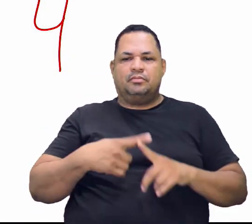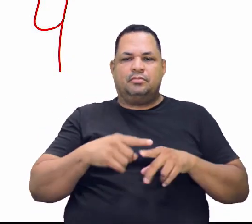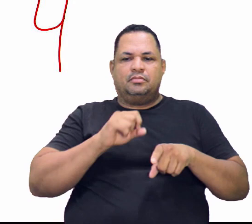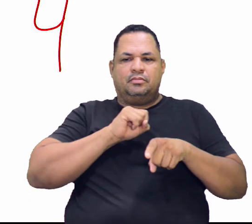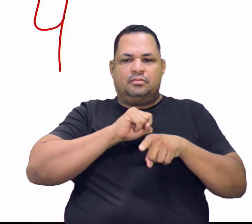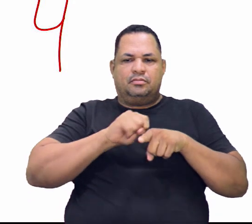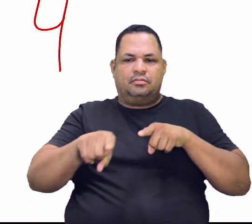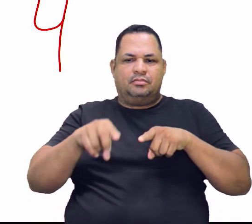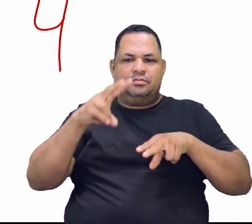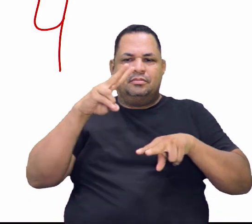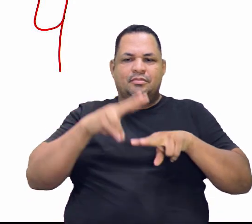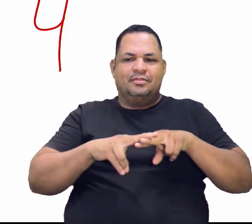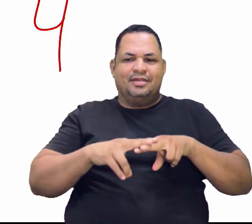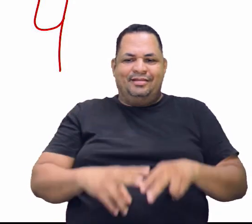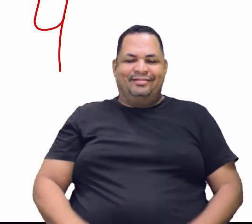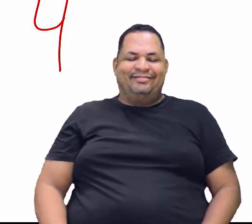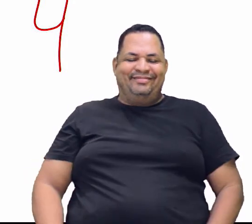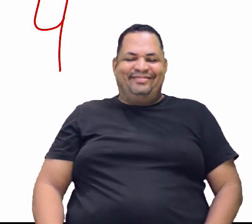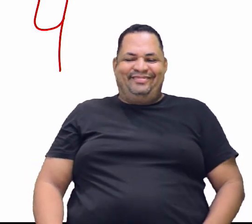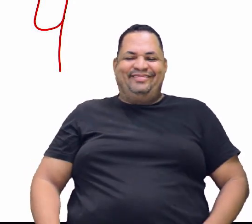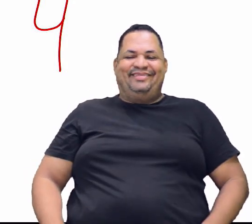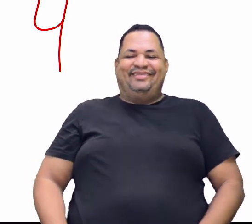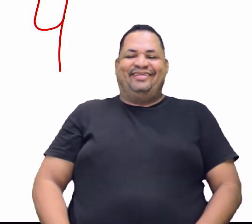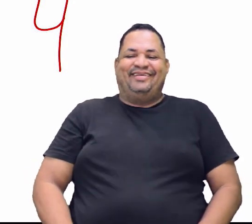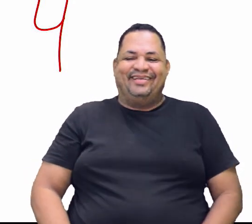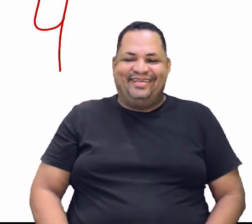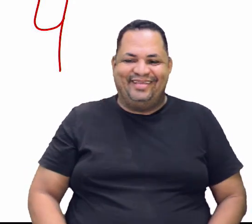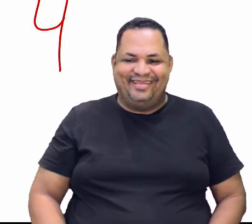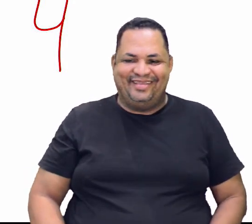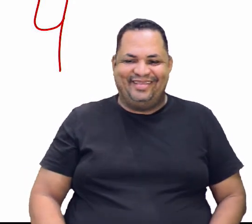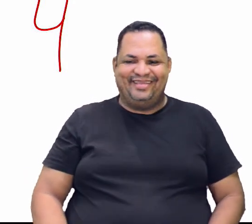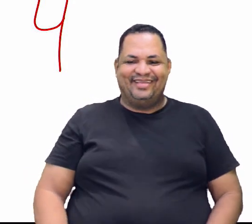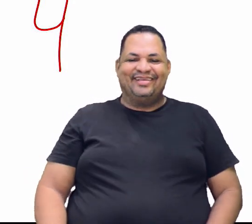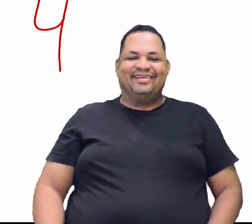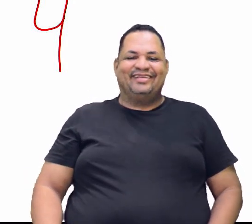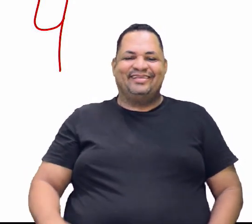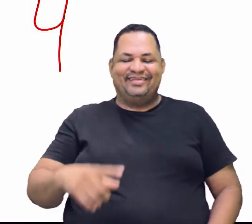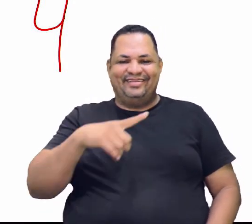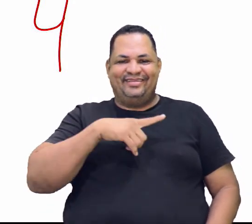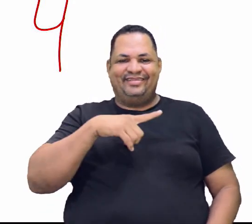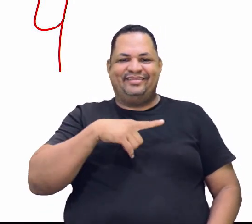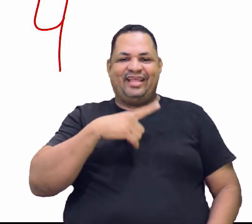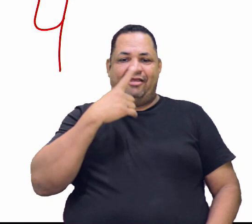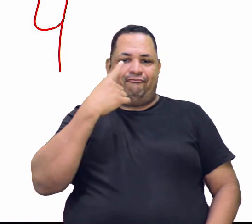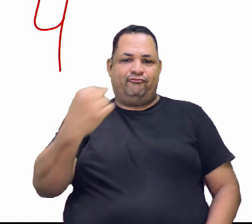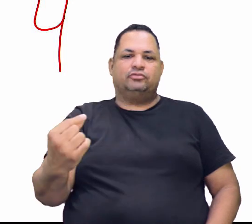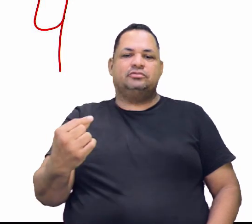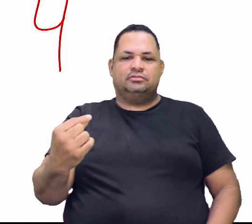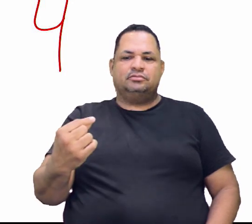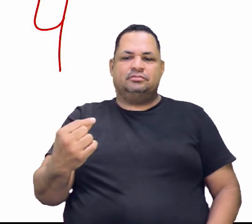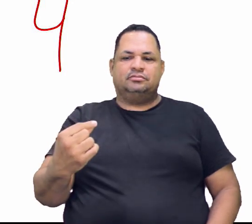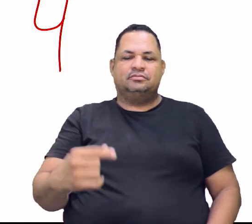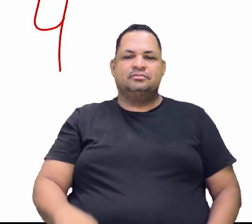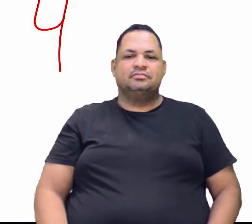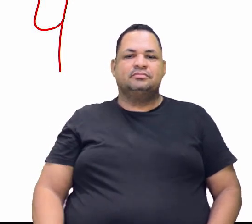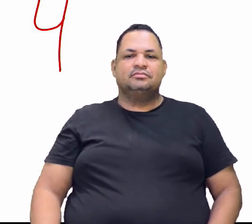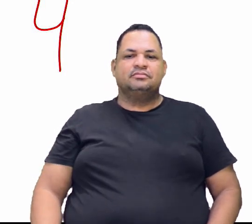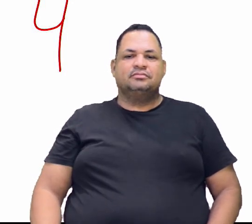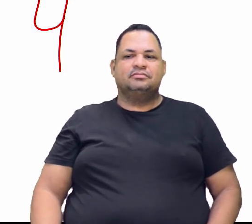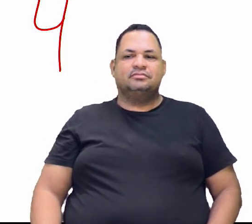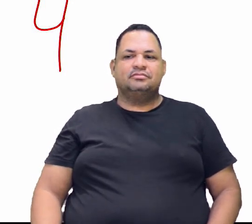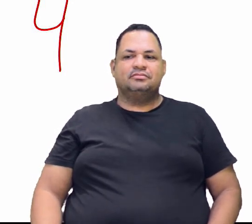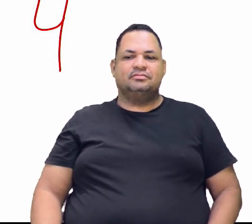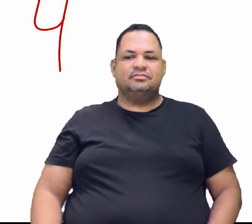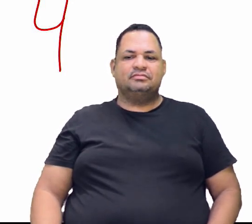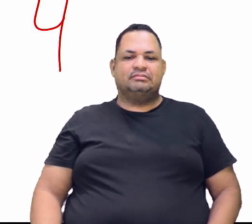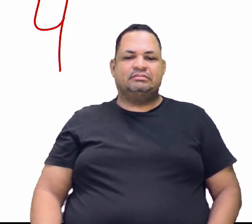cadeia? Por ser melancia. Por ele ter se evadido. Ele chutou